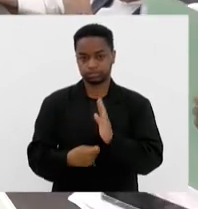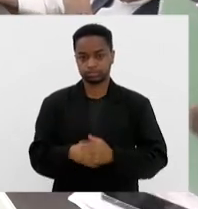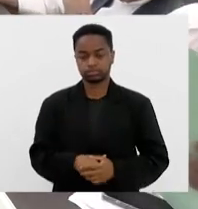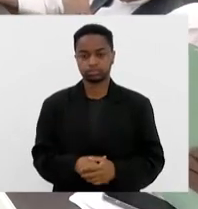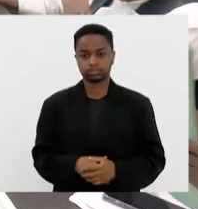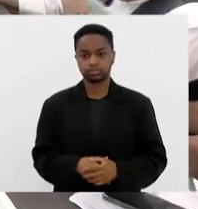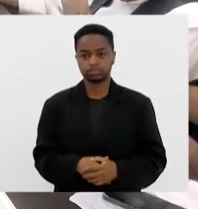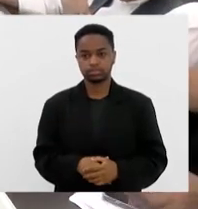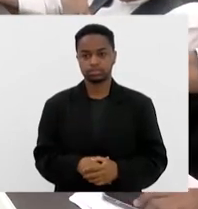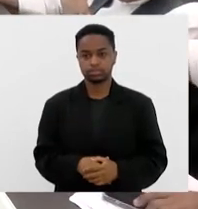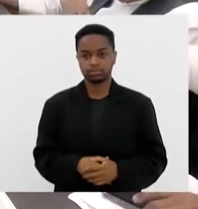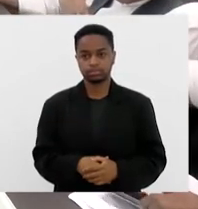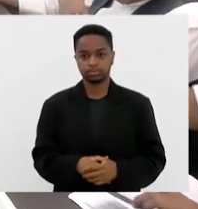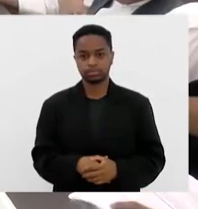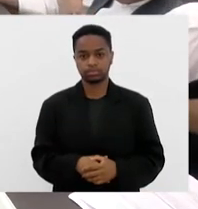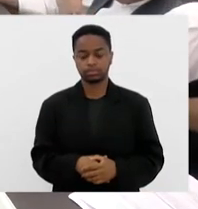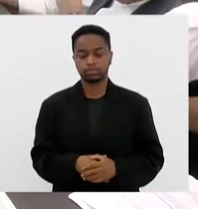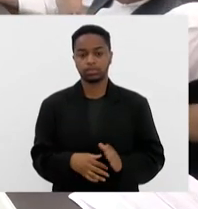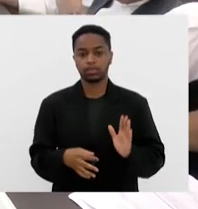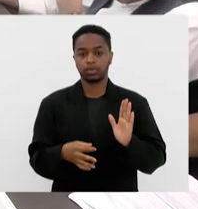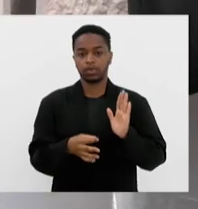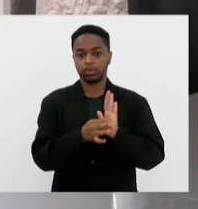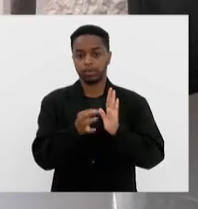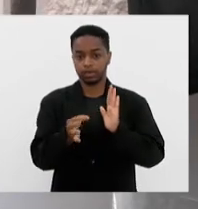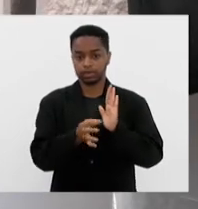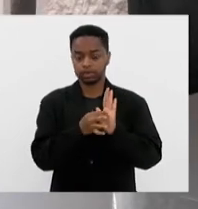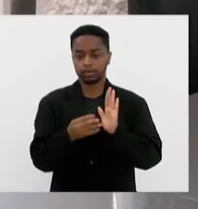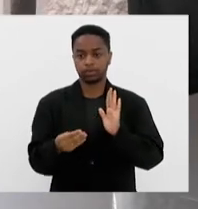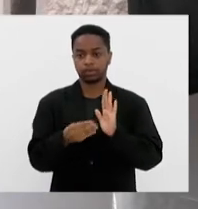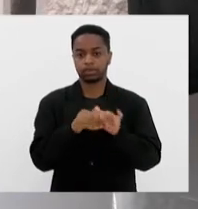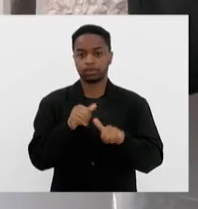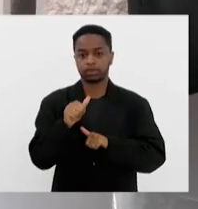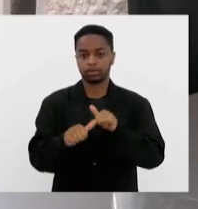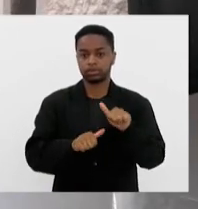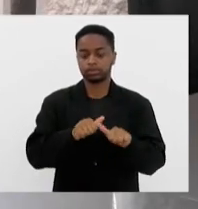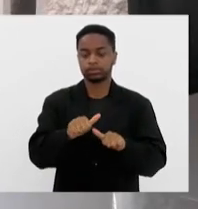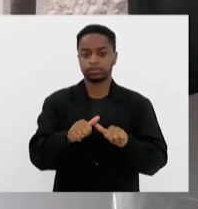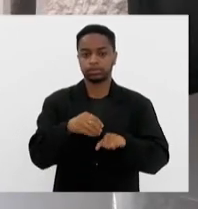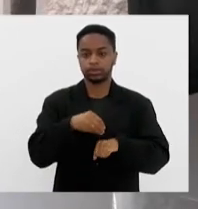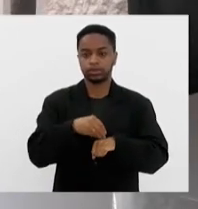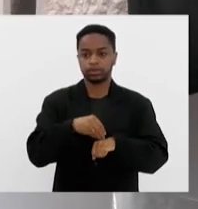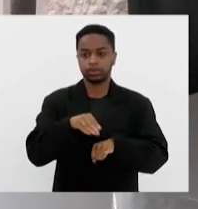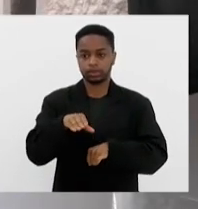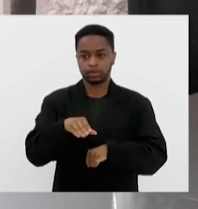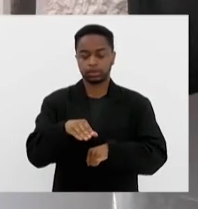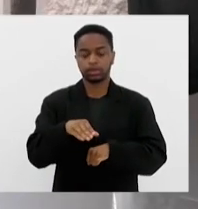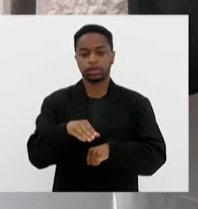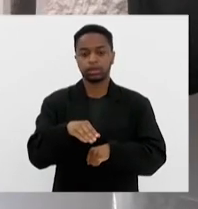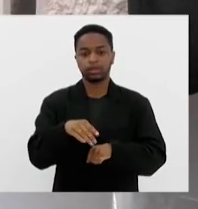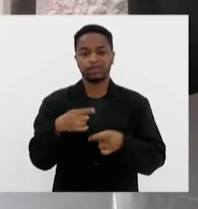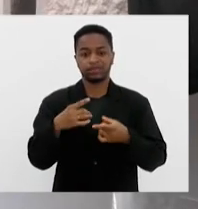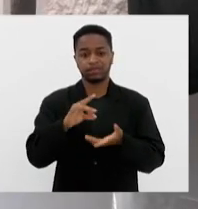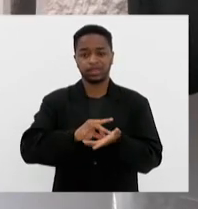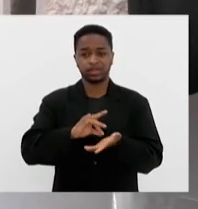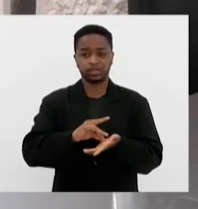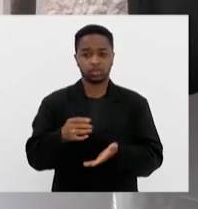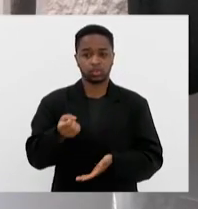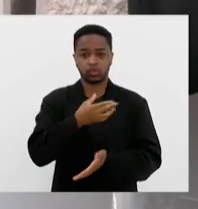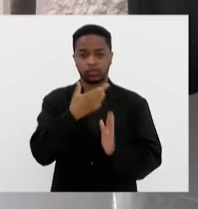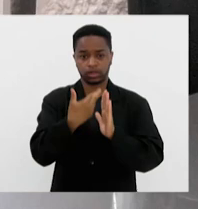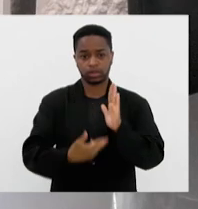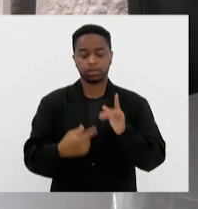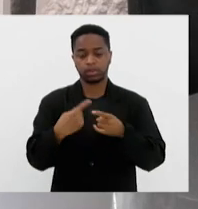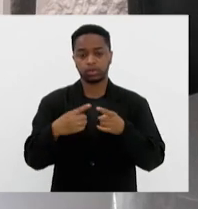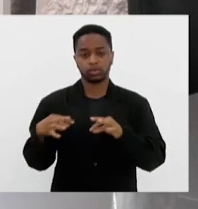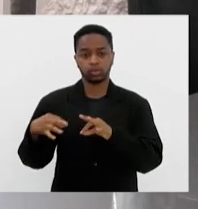Então, o parecer é pela transformação e indicação. Na verdade, o novo relator, porque foi